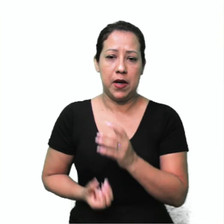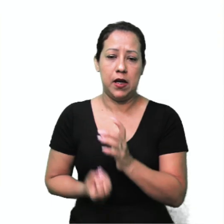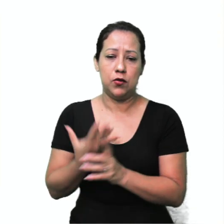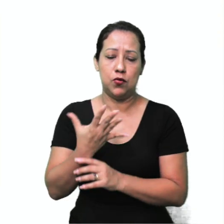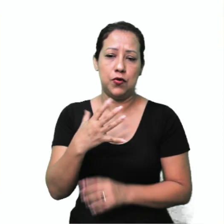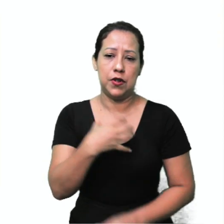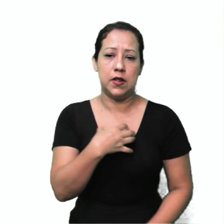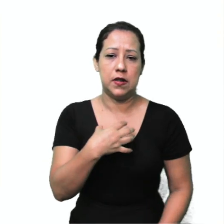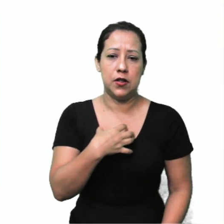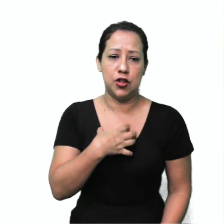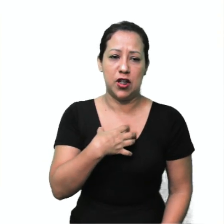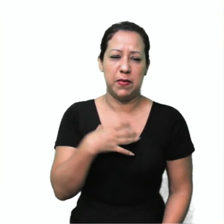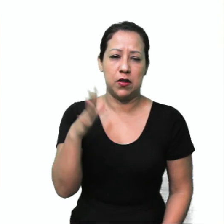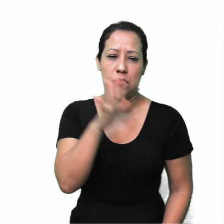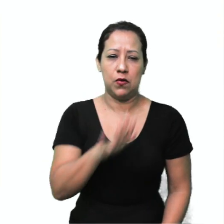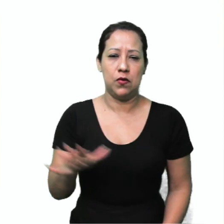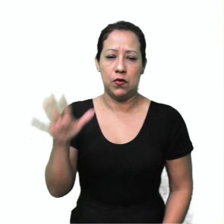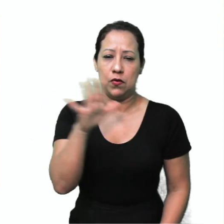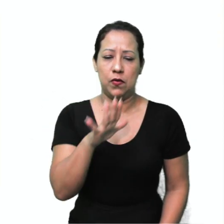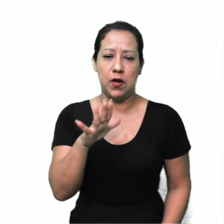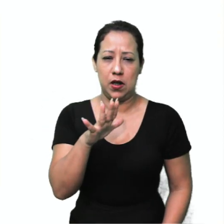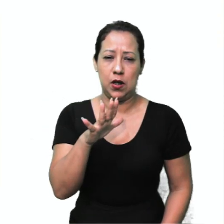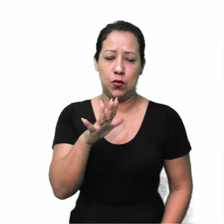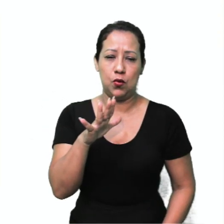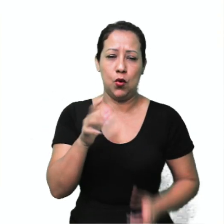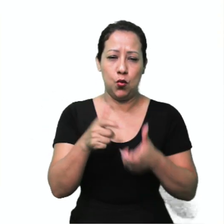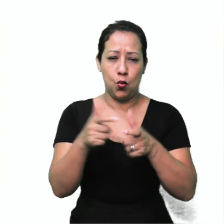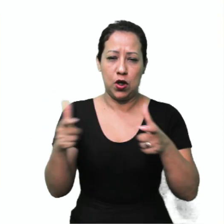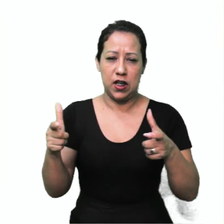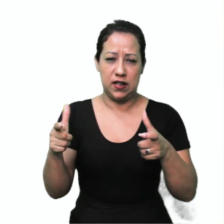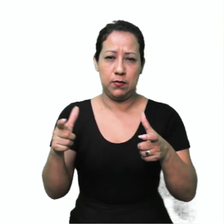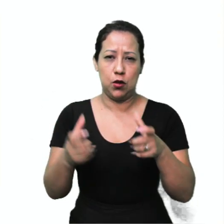o crescimento de grupos de extrema-direita de caráter xenófobo.